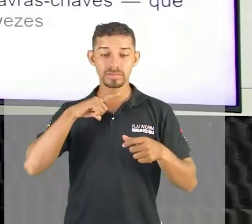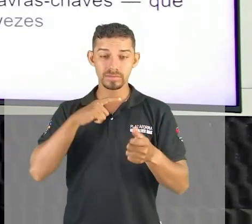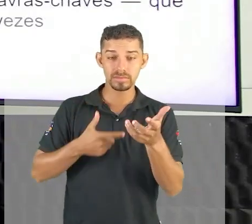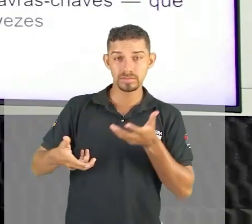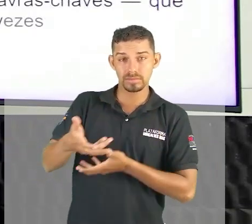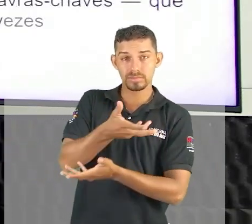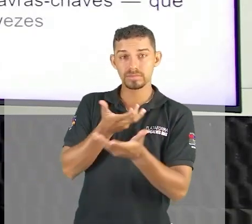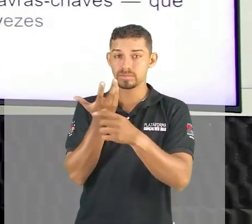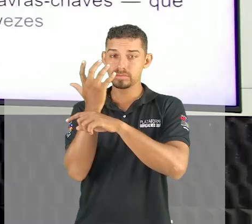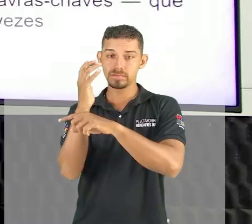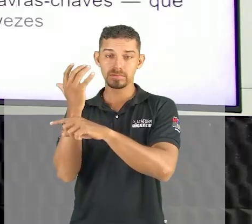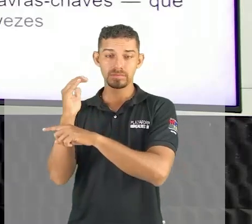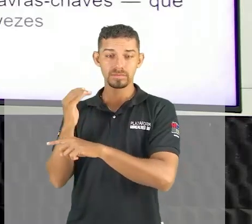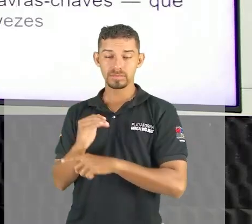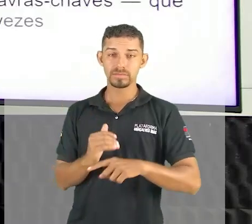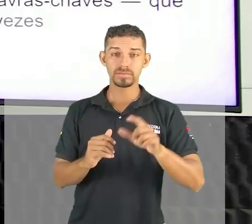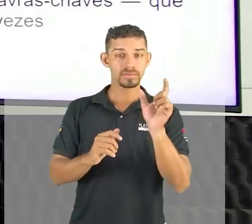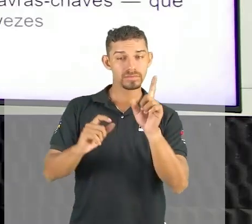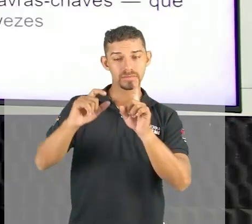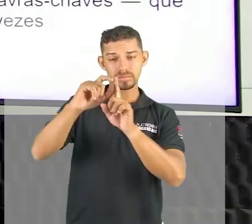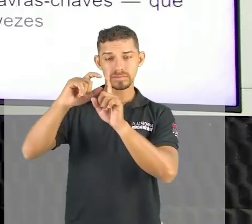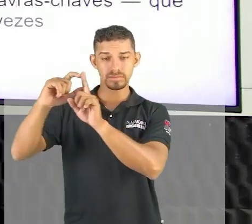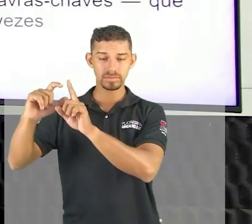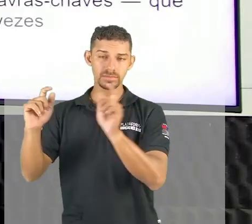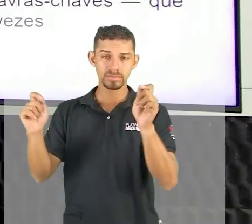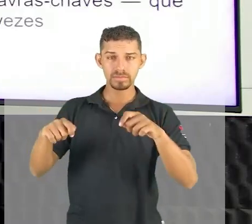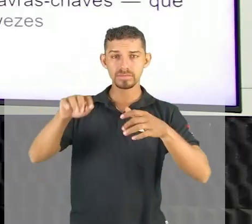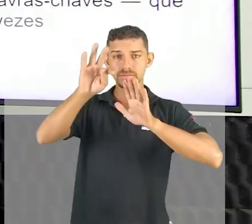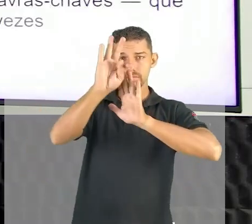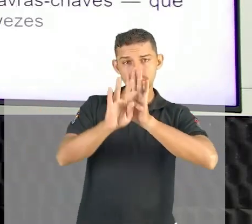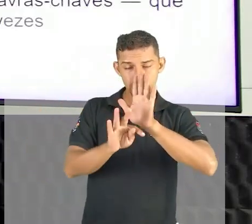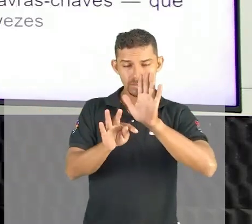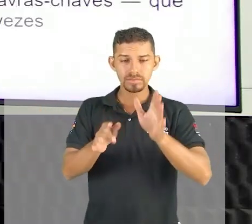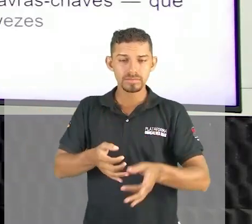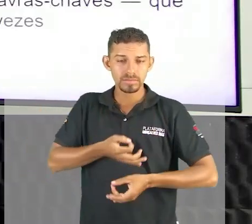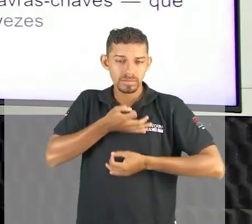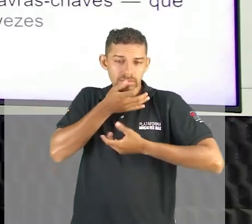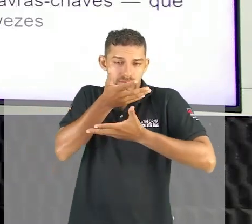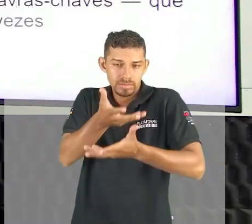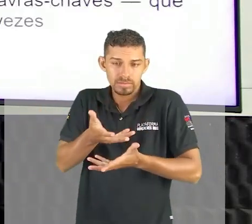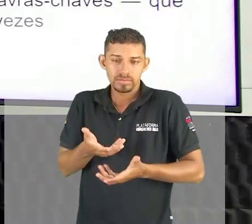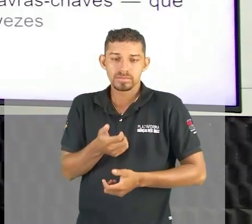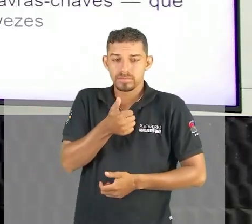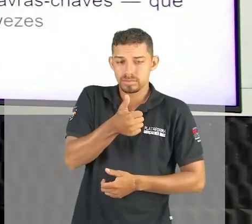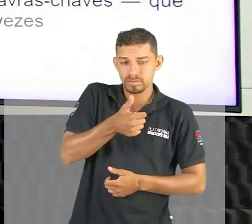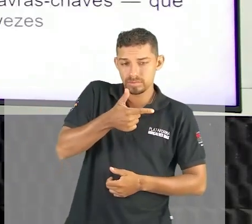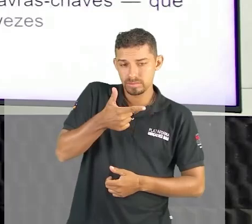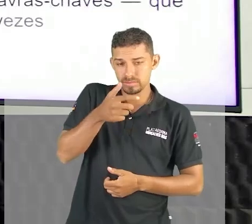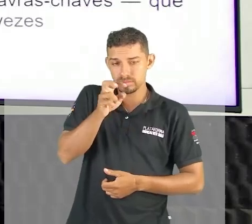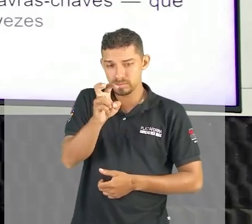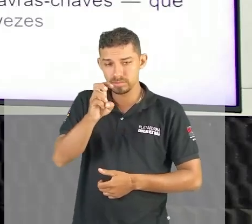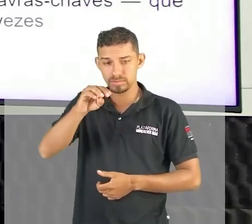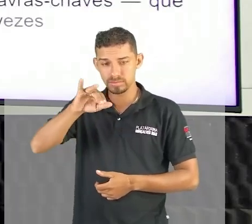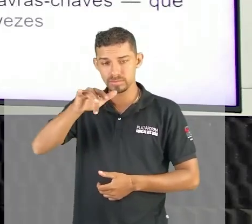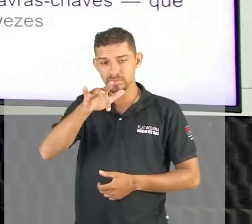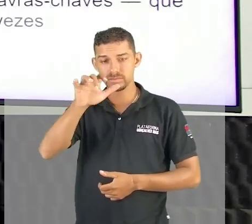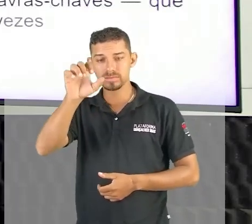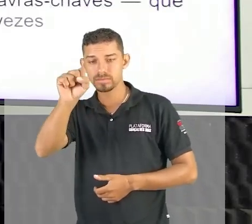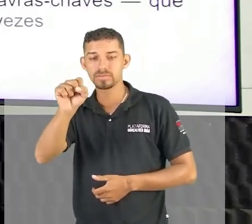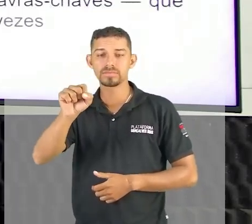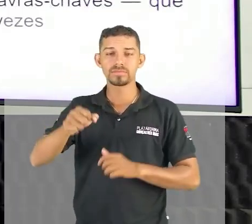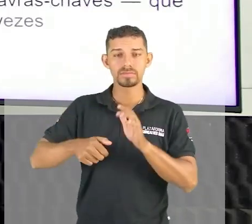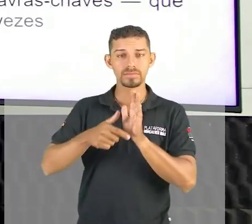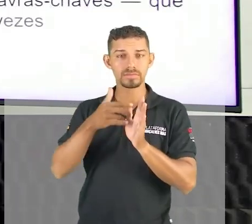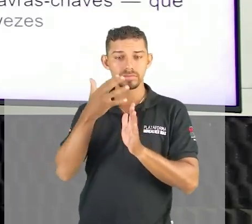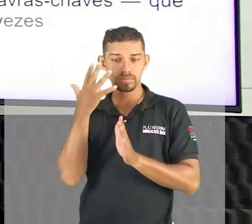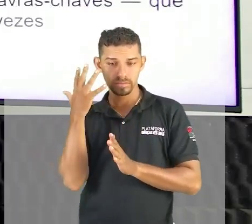compartilhamento né das palavras chaves que foram enfatizadas aqui no texto né que já são citadas 12 125 milhões de vezes e